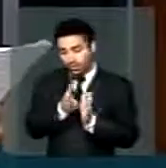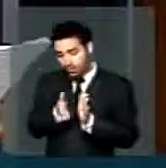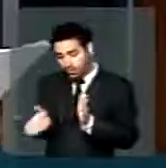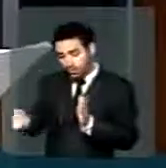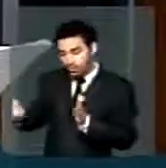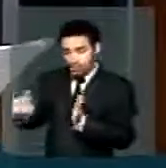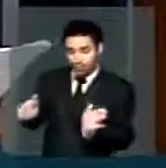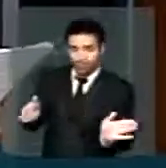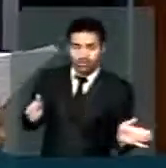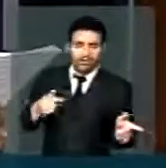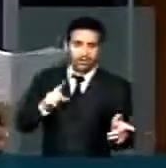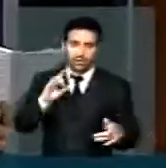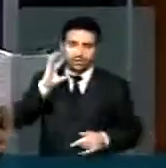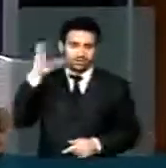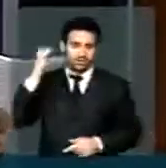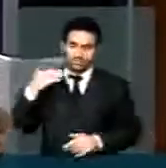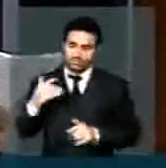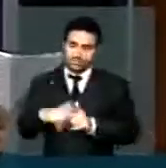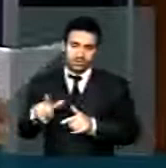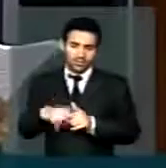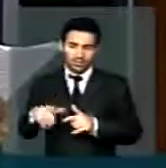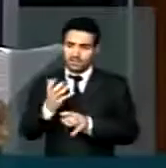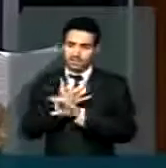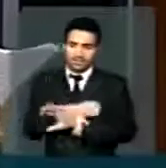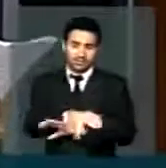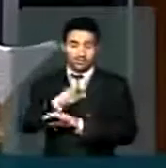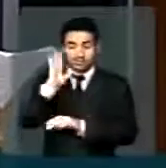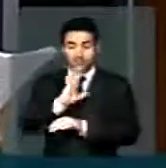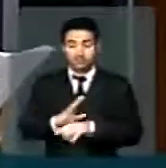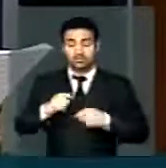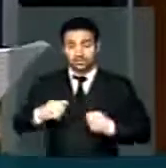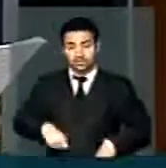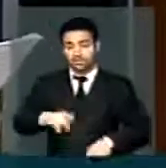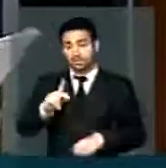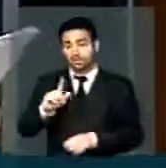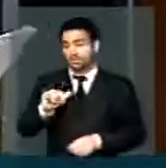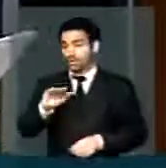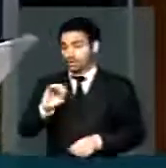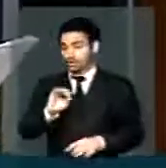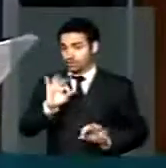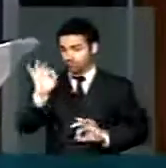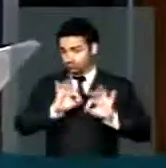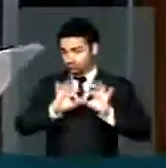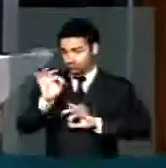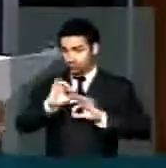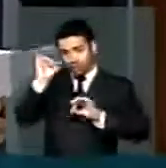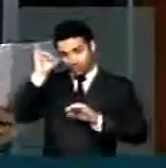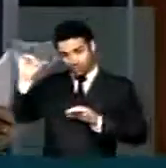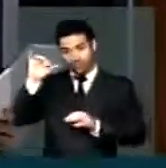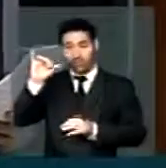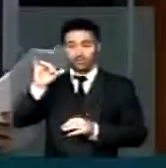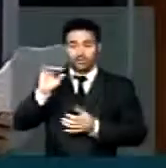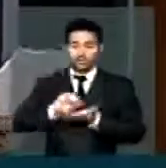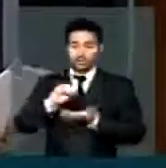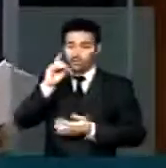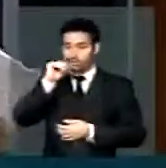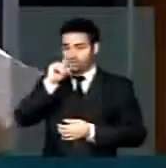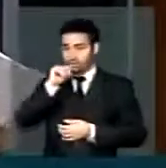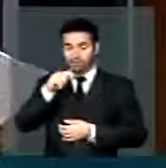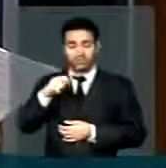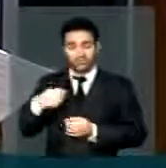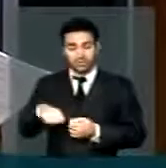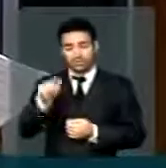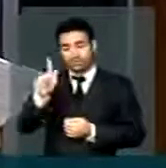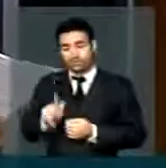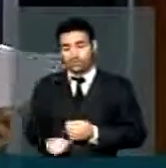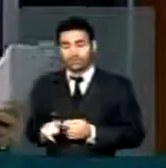resolve o problema das estiagens e da seca. O Brasil precisa de um plano de combate às estiagens, precisa de um planejamento, um gerenciamento